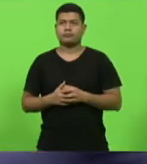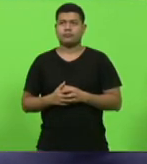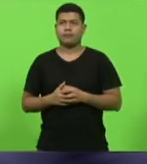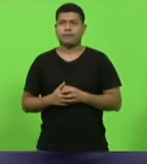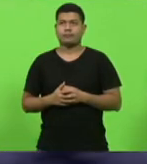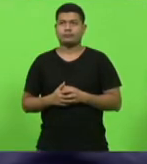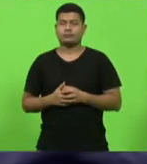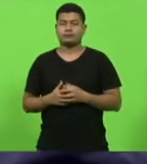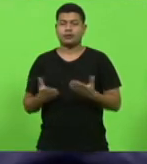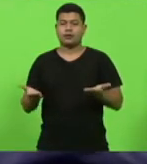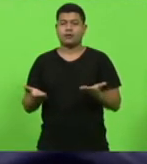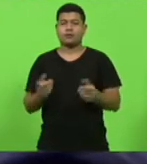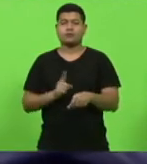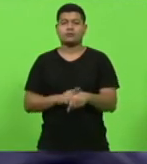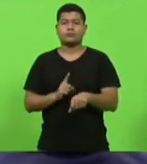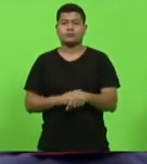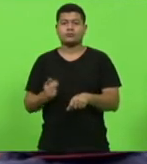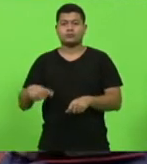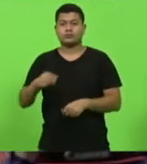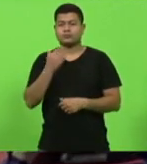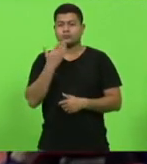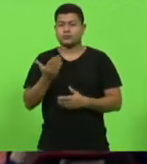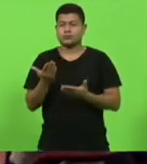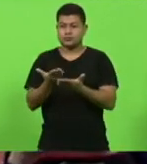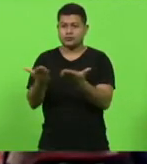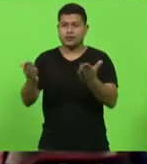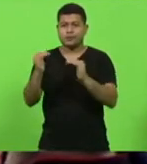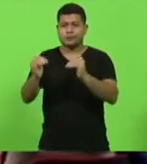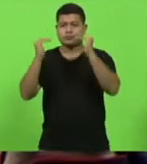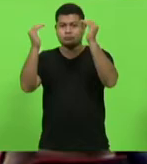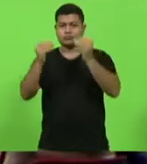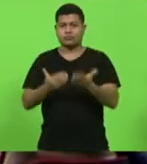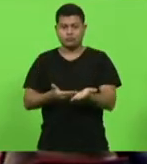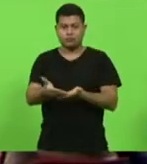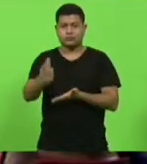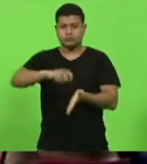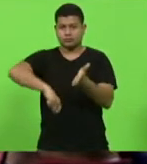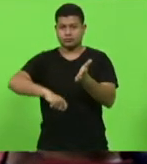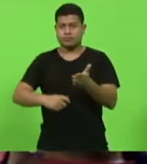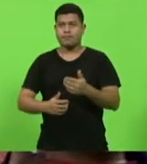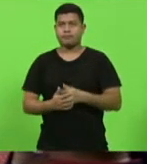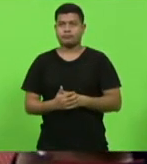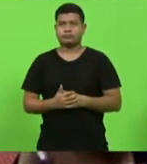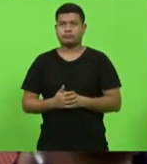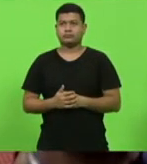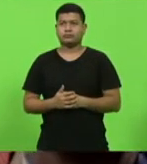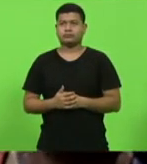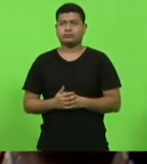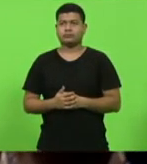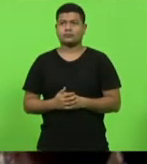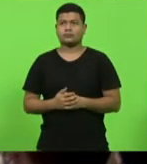Olá neste momento solicitar às autoridades para proceder com a assinatura do referido termo